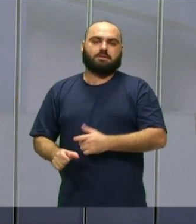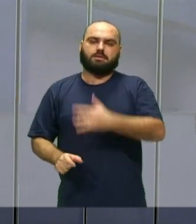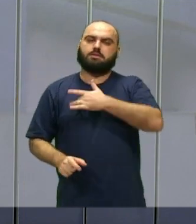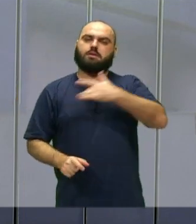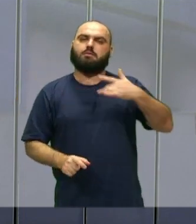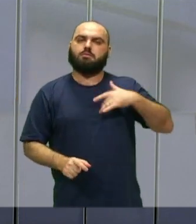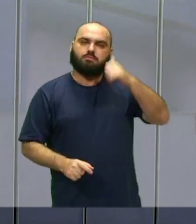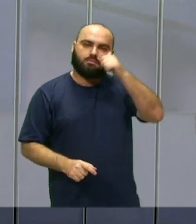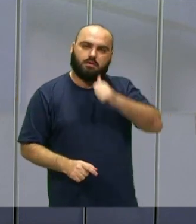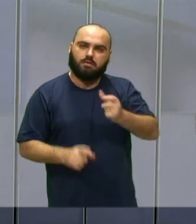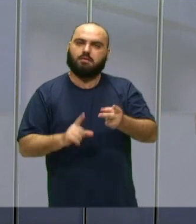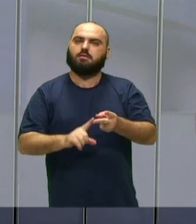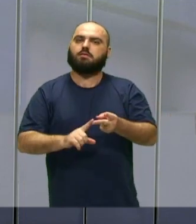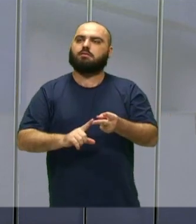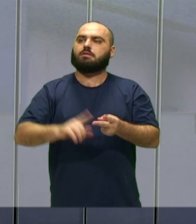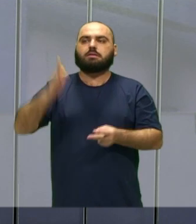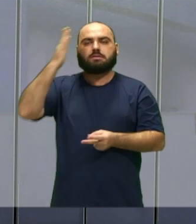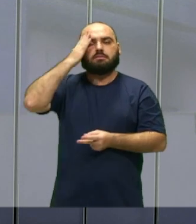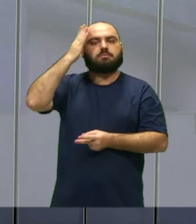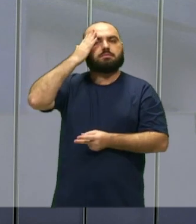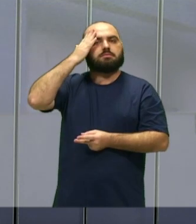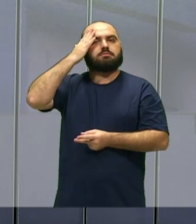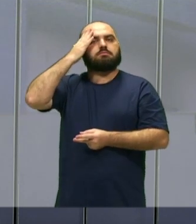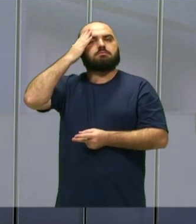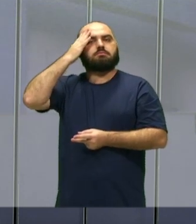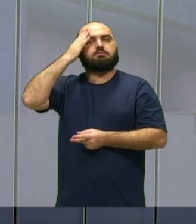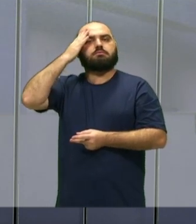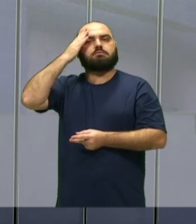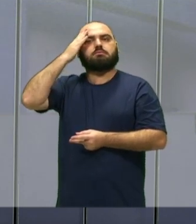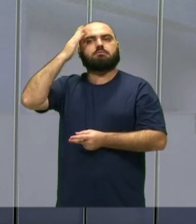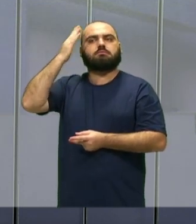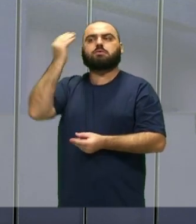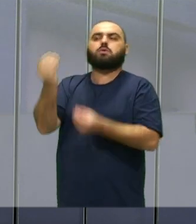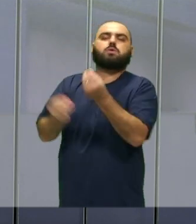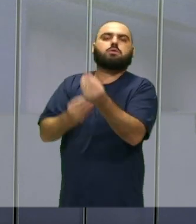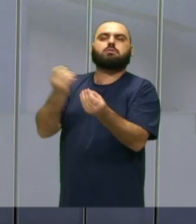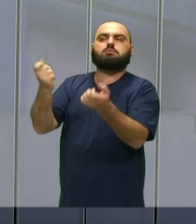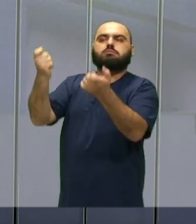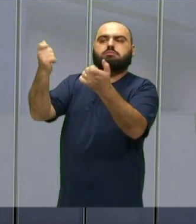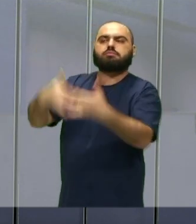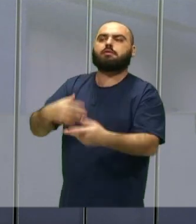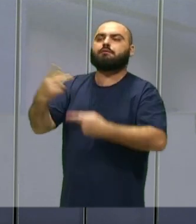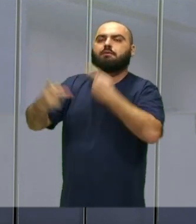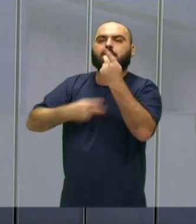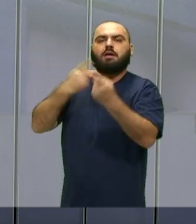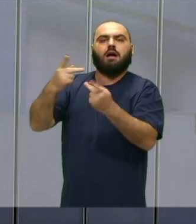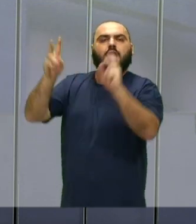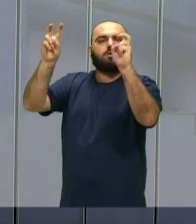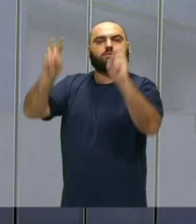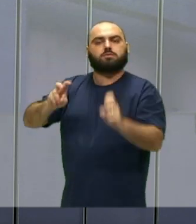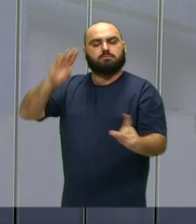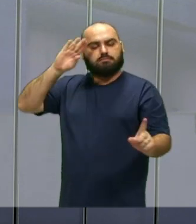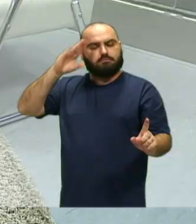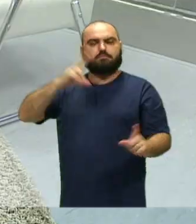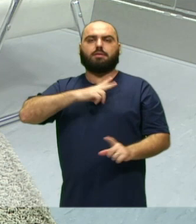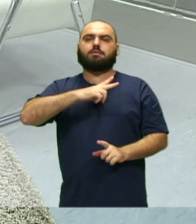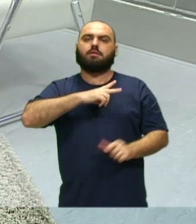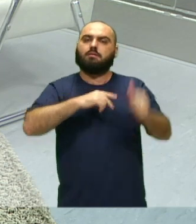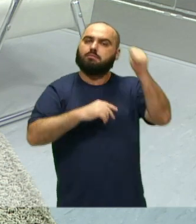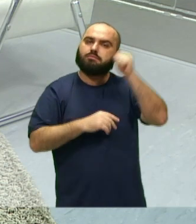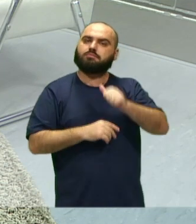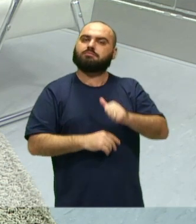da mulher, saber falar as peculiaridades desse público feminino, que acontece muito,